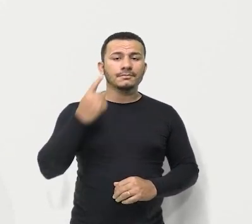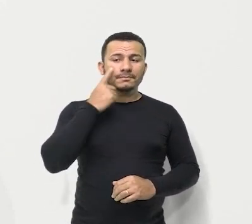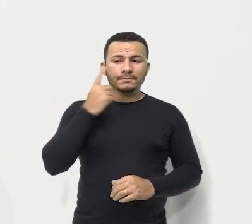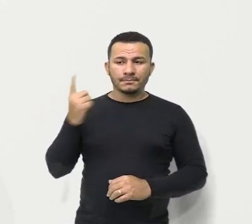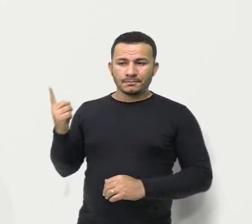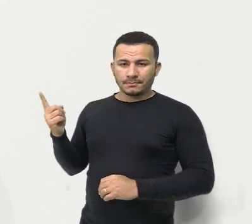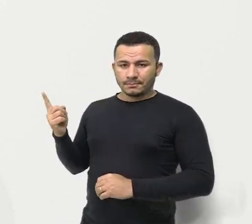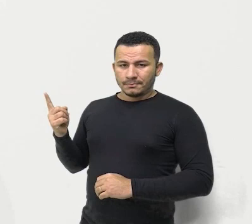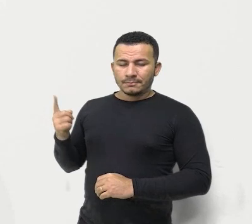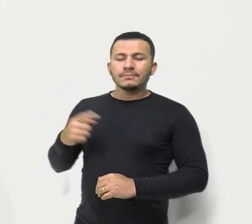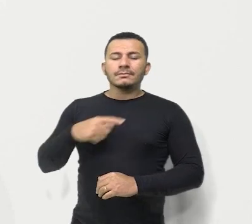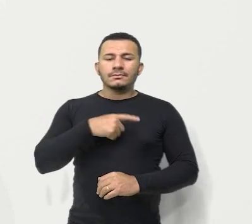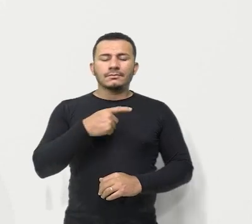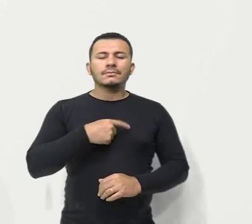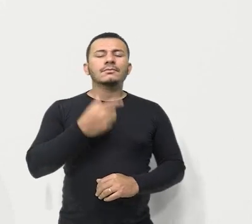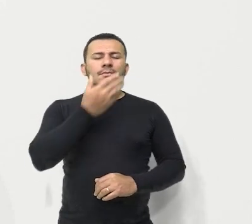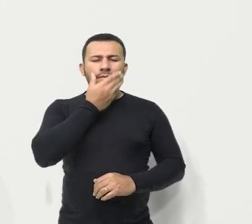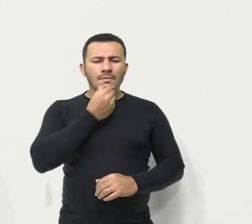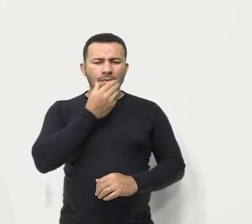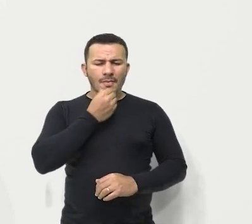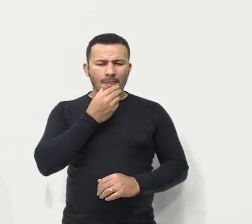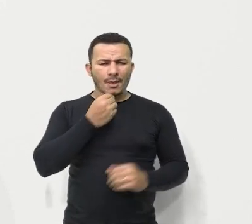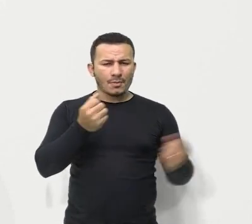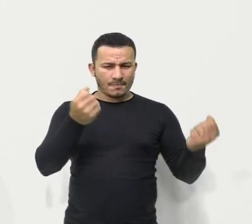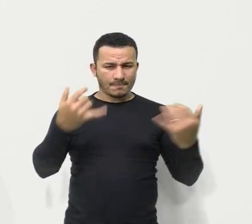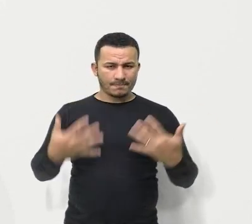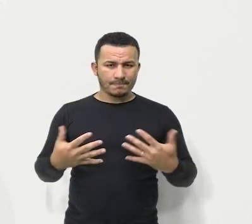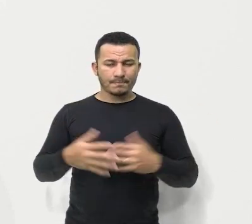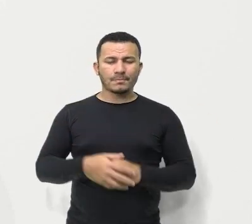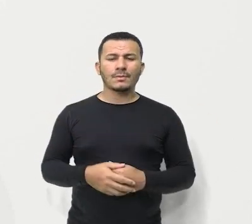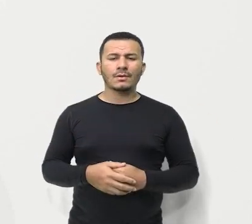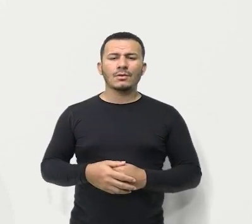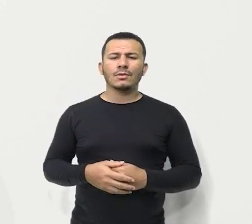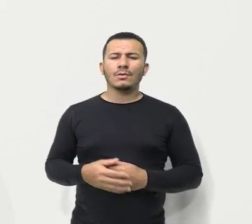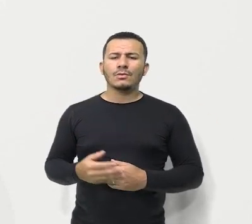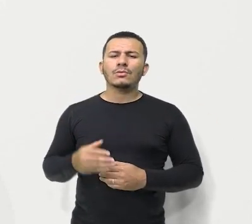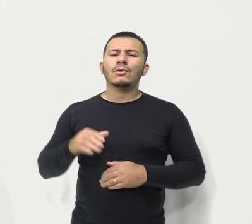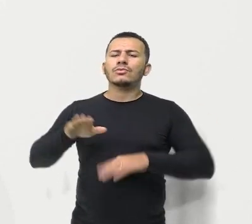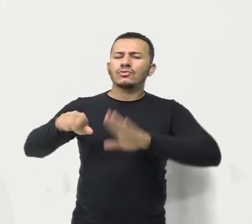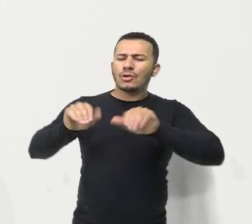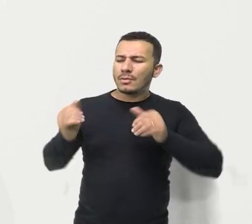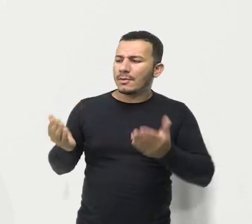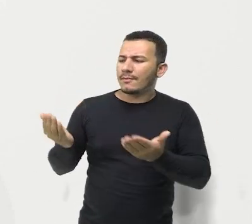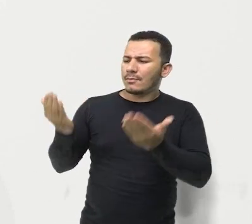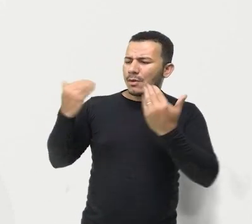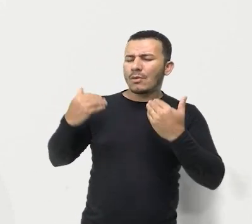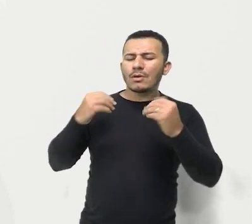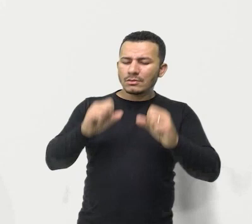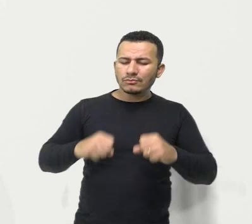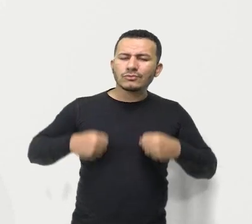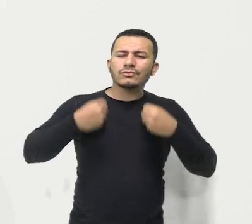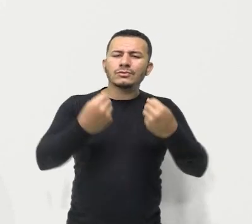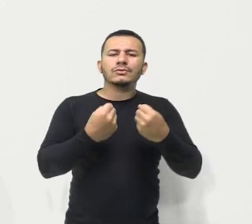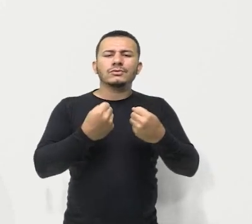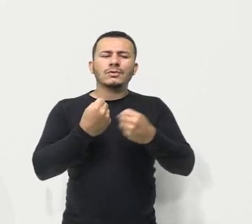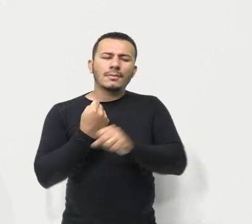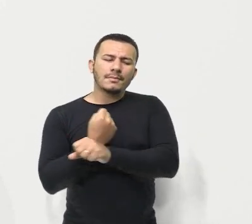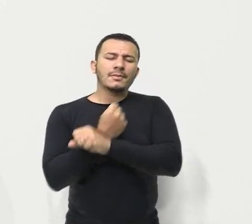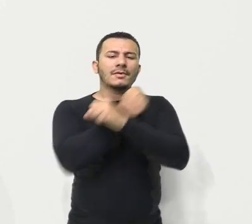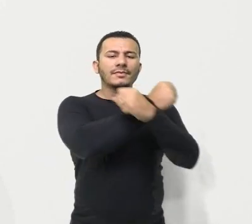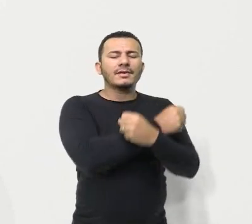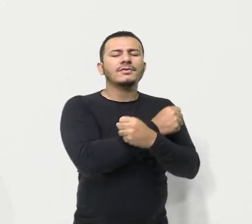que o rapaz inicialmente diz, vamos lutar para defender a fauna e